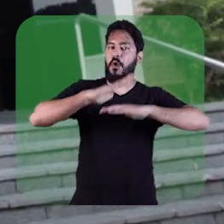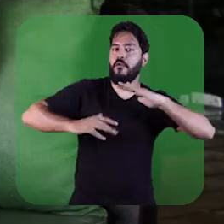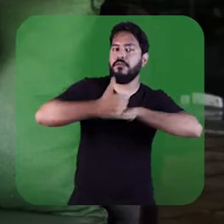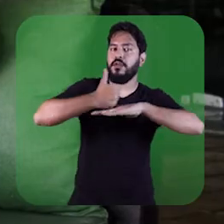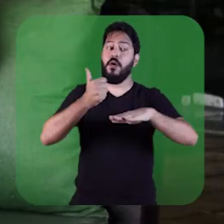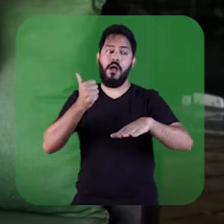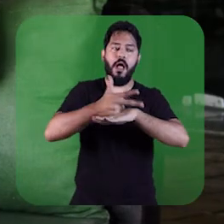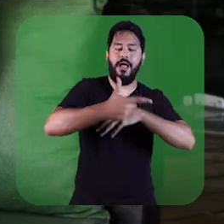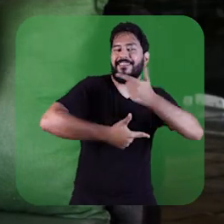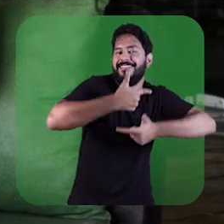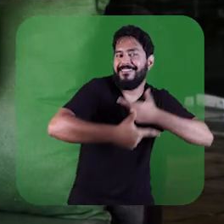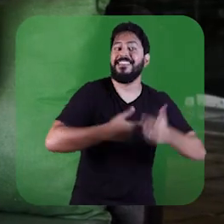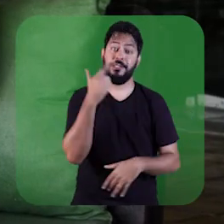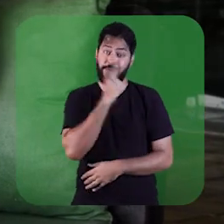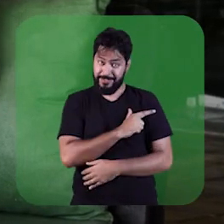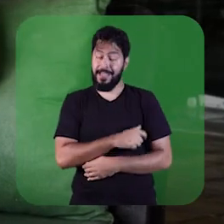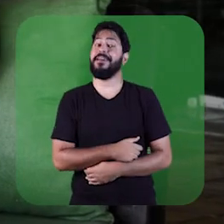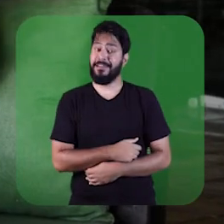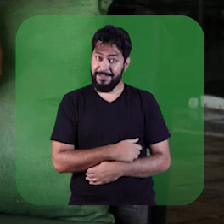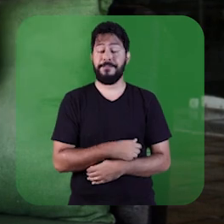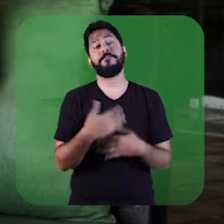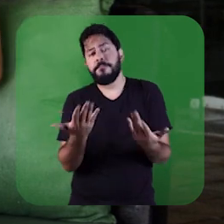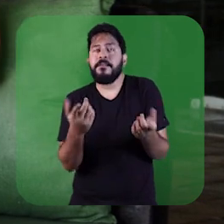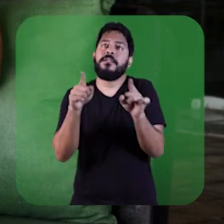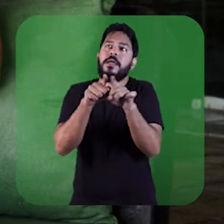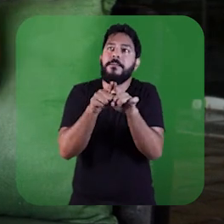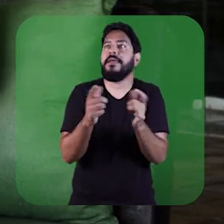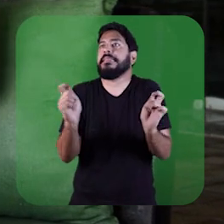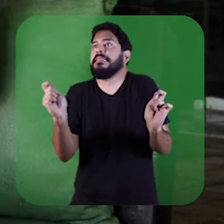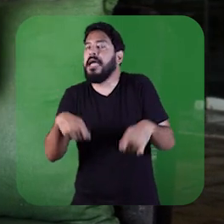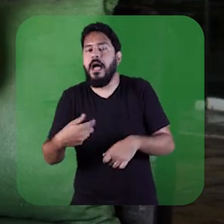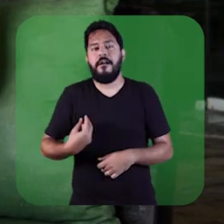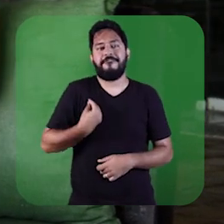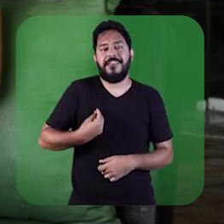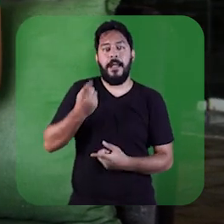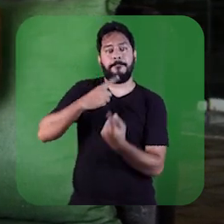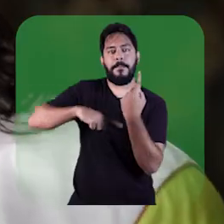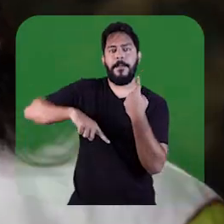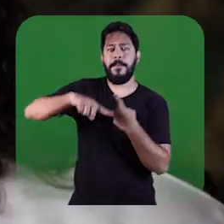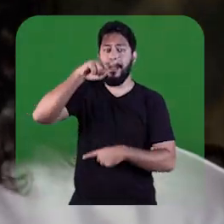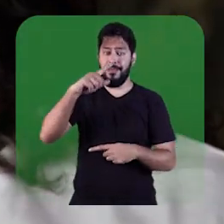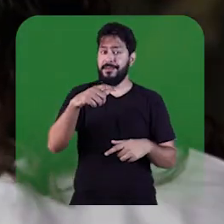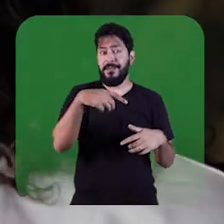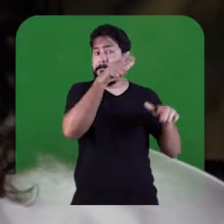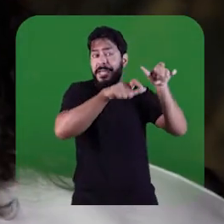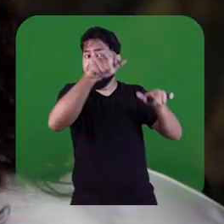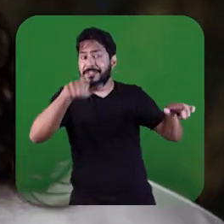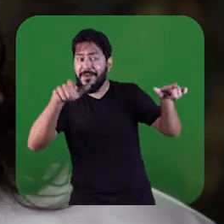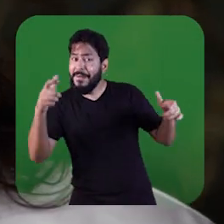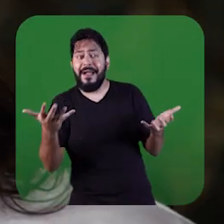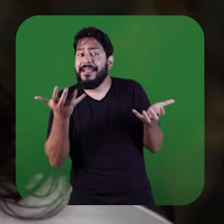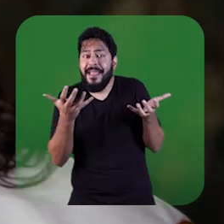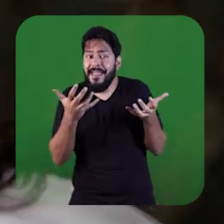ser inserida no mercado de trabalho, possa ter condições de vida melhor, que é isso, assim, que a gente